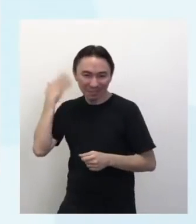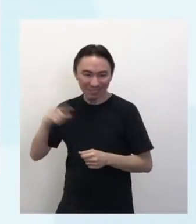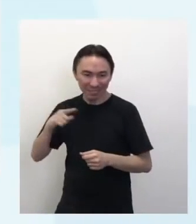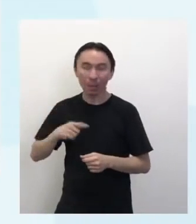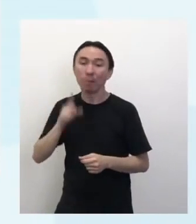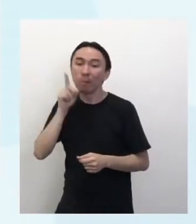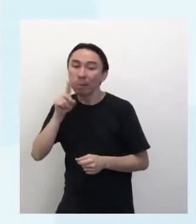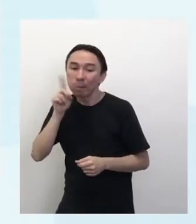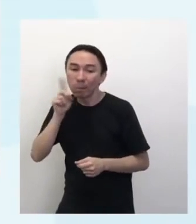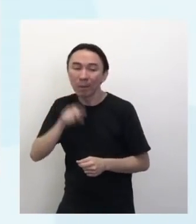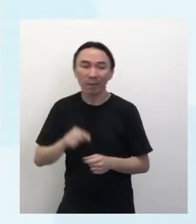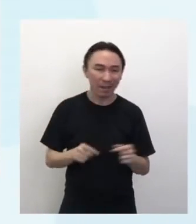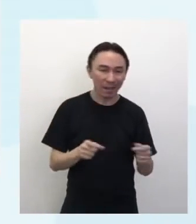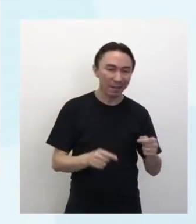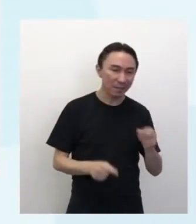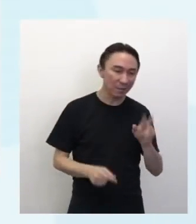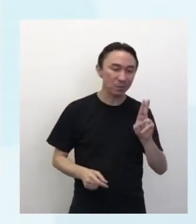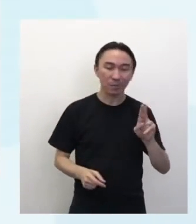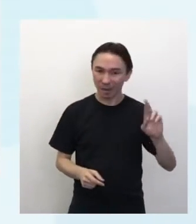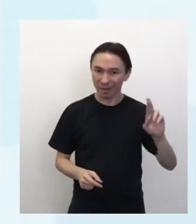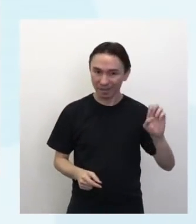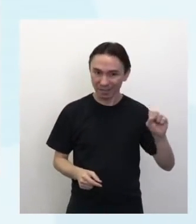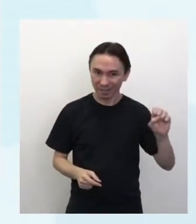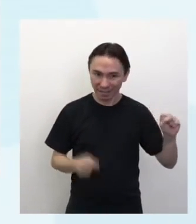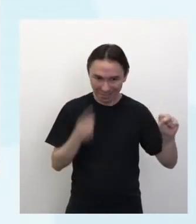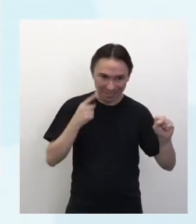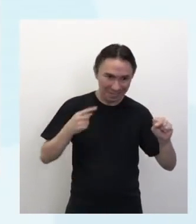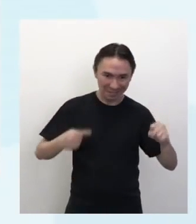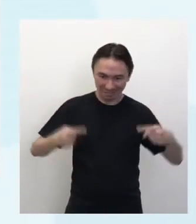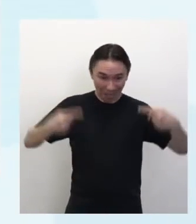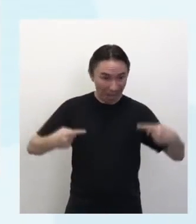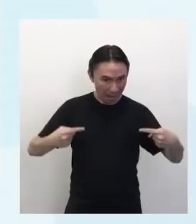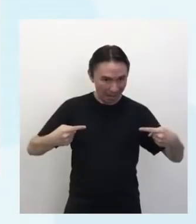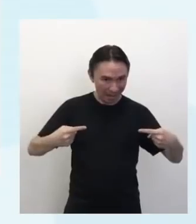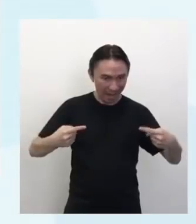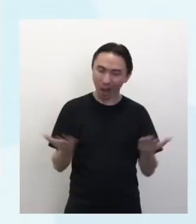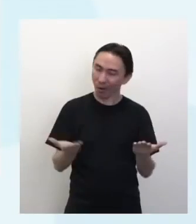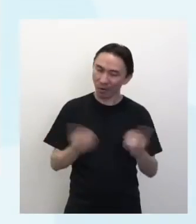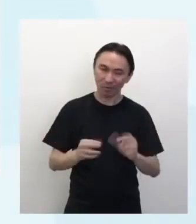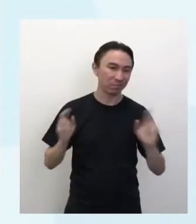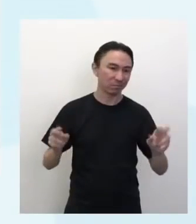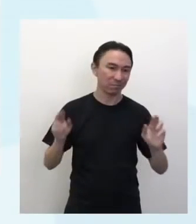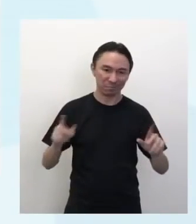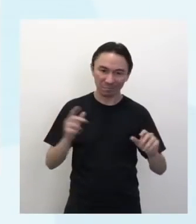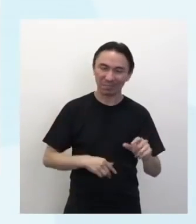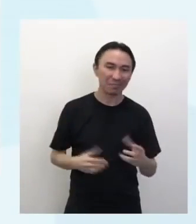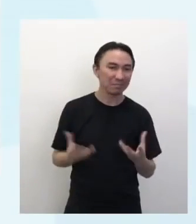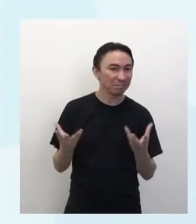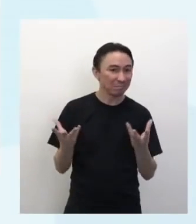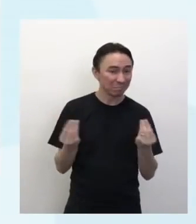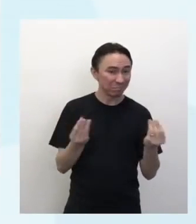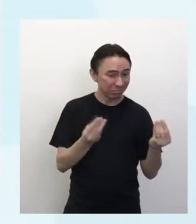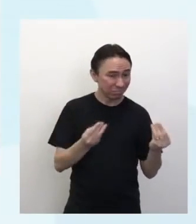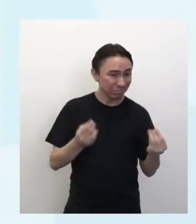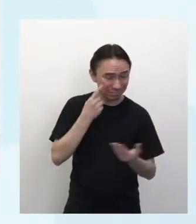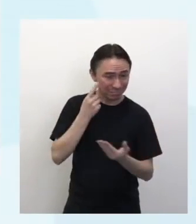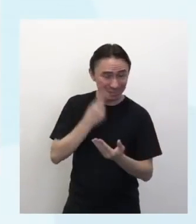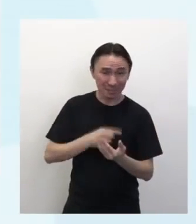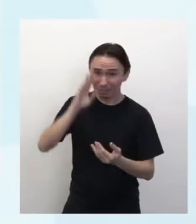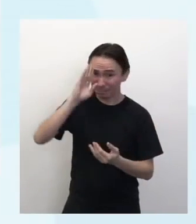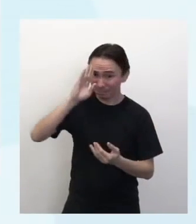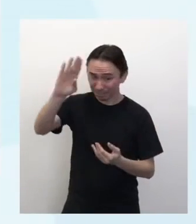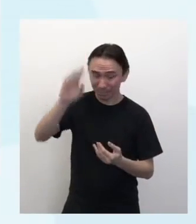União Soviética e agora a gente vê uma multipolarização na nova ordem mundial, né, tendo aí três